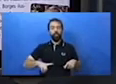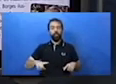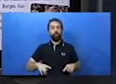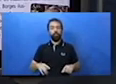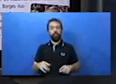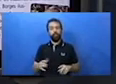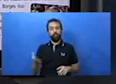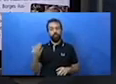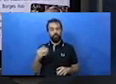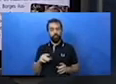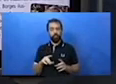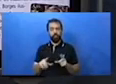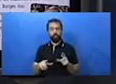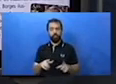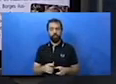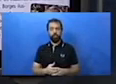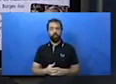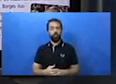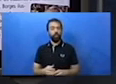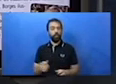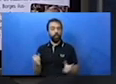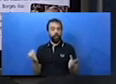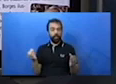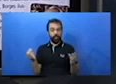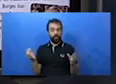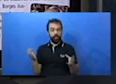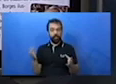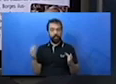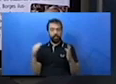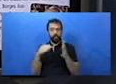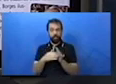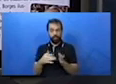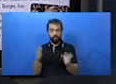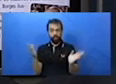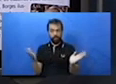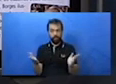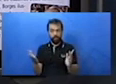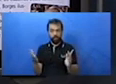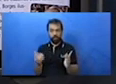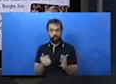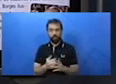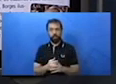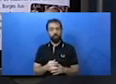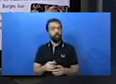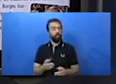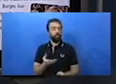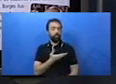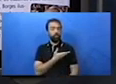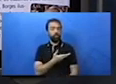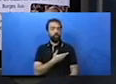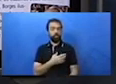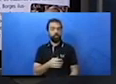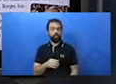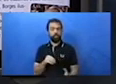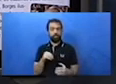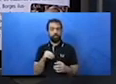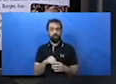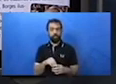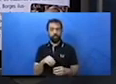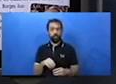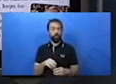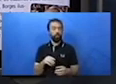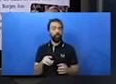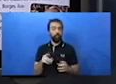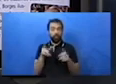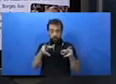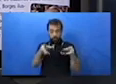cheios de felicidades e até hoje ainda vivem conservando as amizades. Perceberam que ainda, aqui